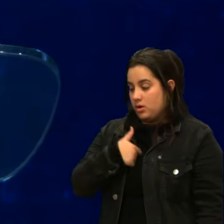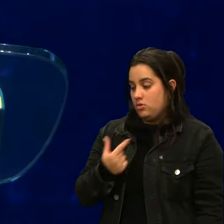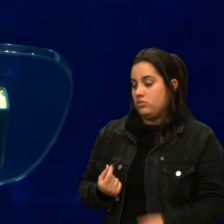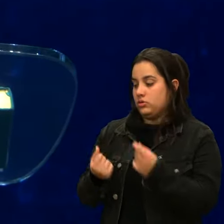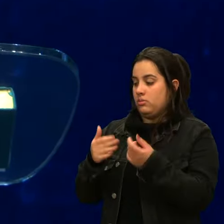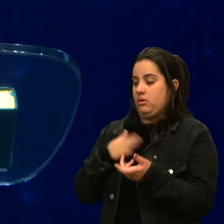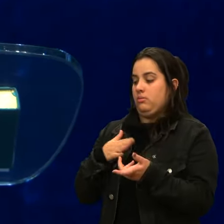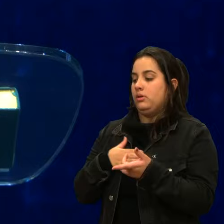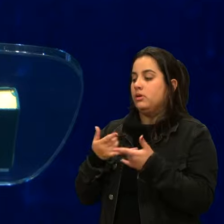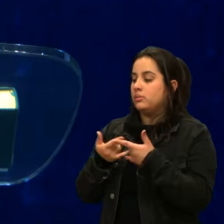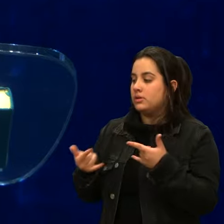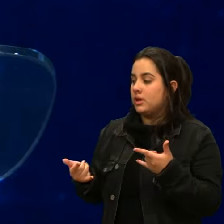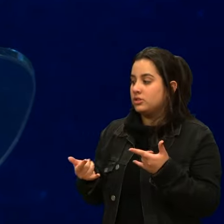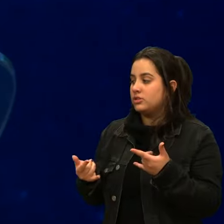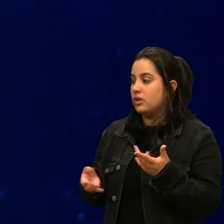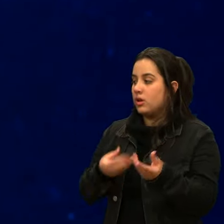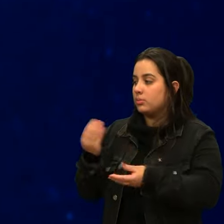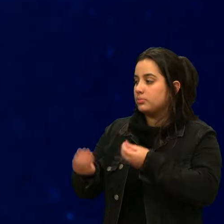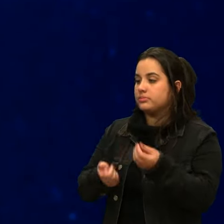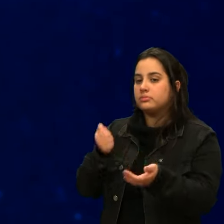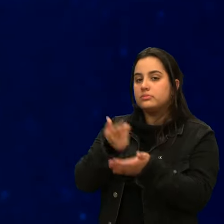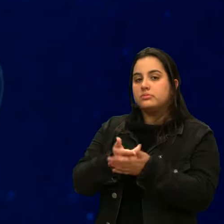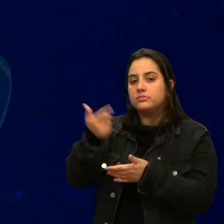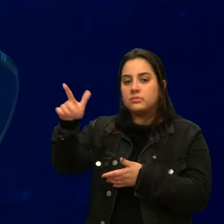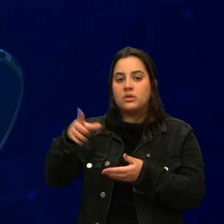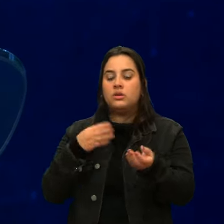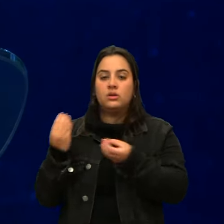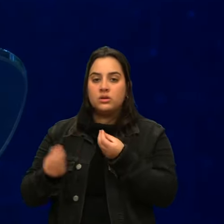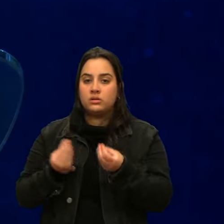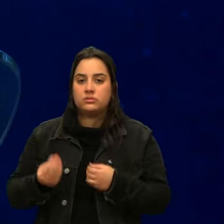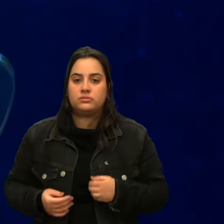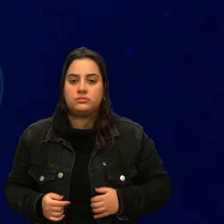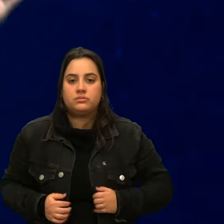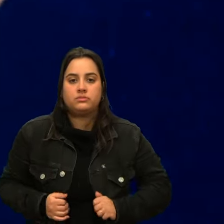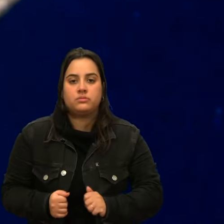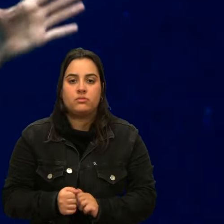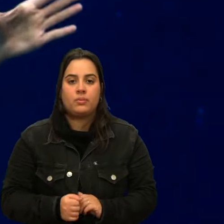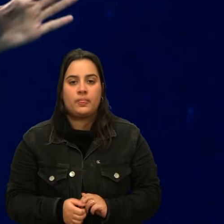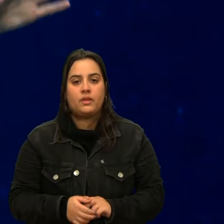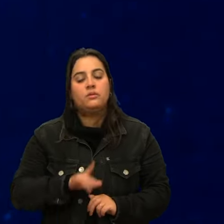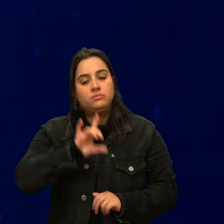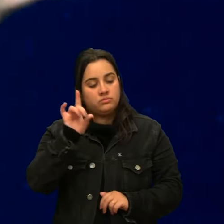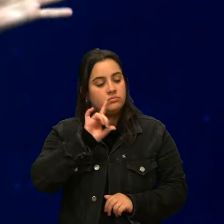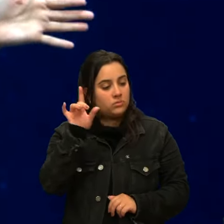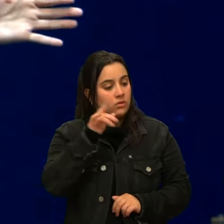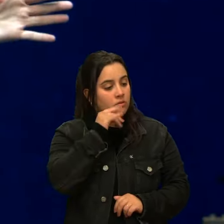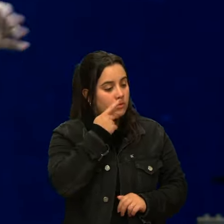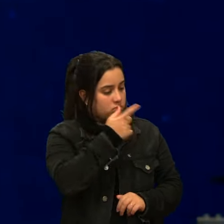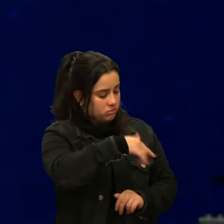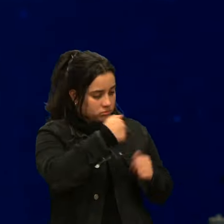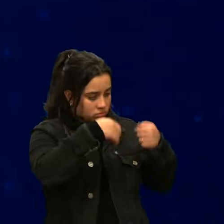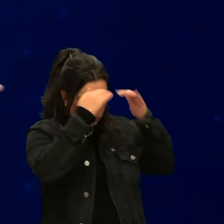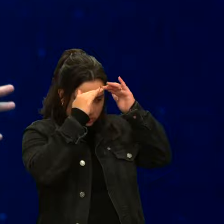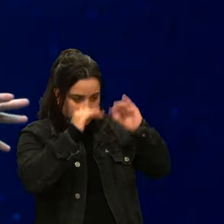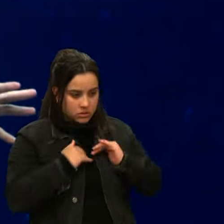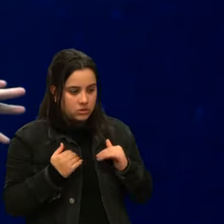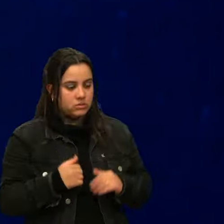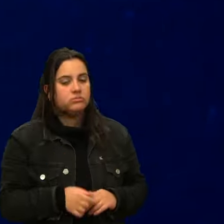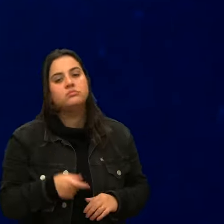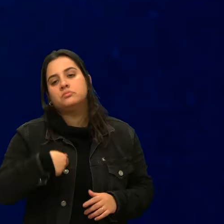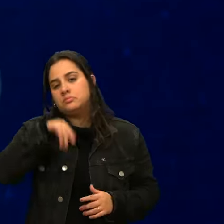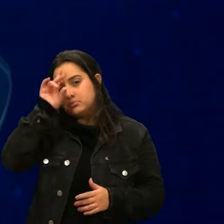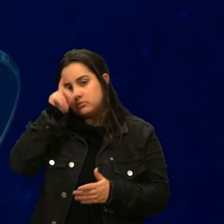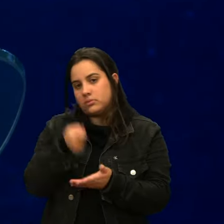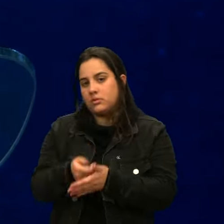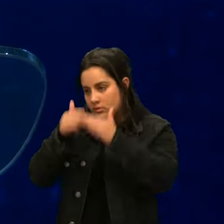minha passagem de ida e volta. Eu vou pagar de outra pessoa? Não faz sentido. Mas Deus falou, Raquel, me obedeça. E eu decidi